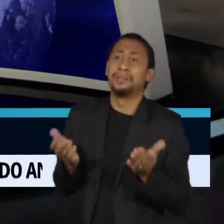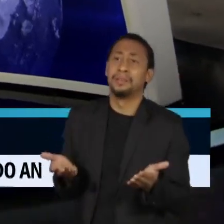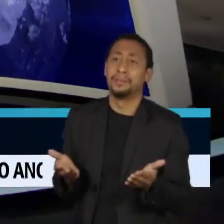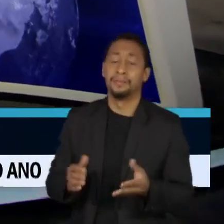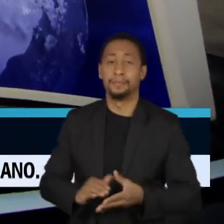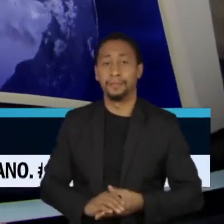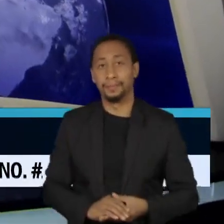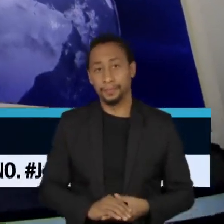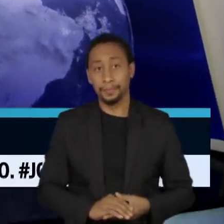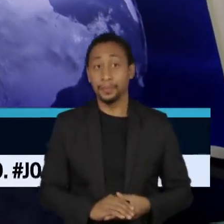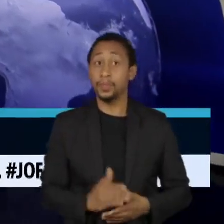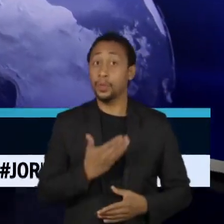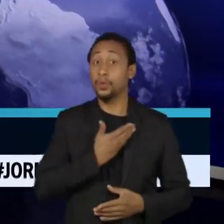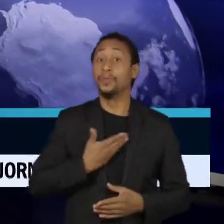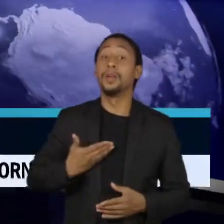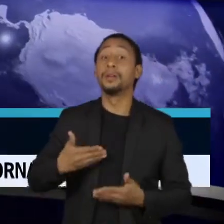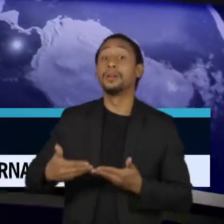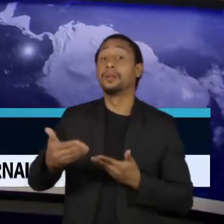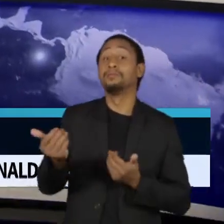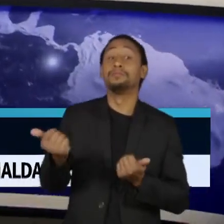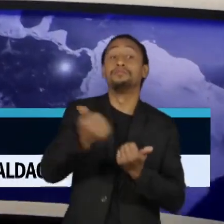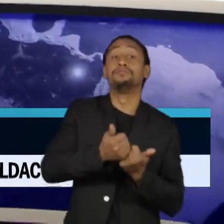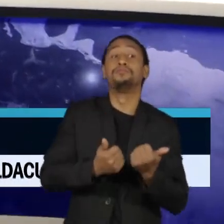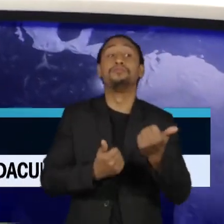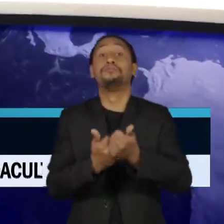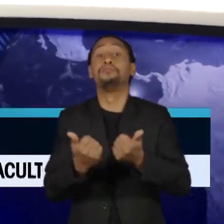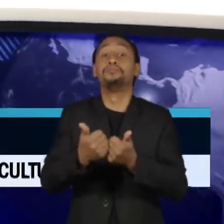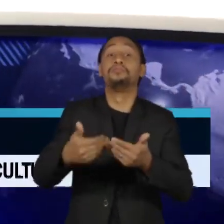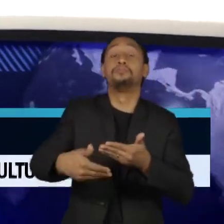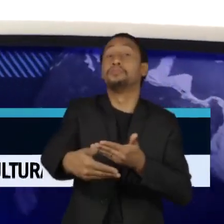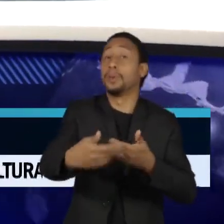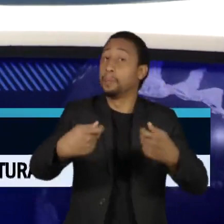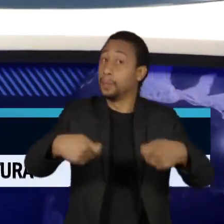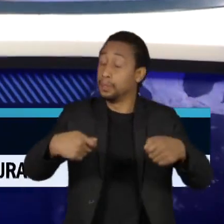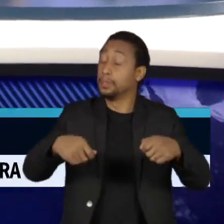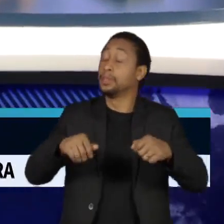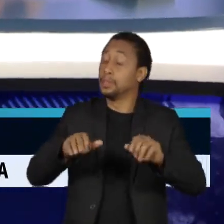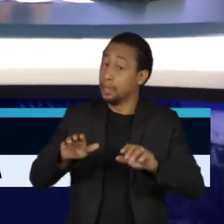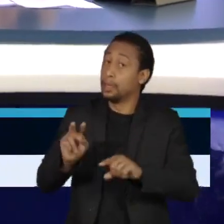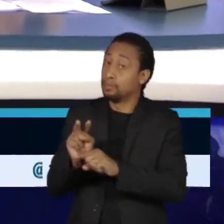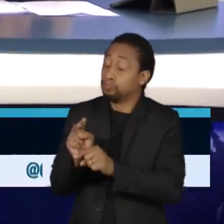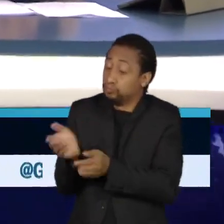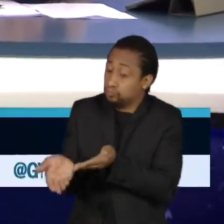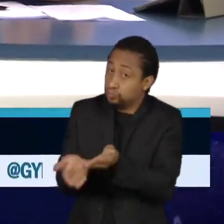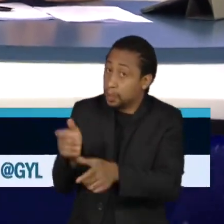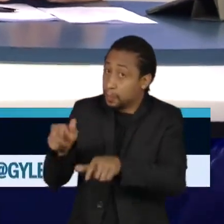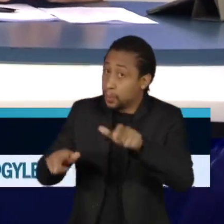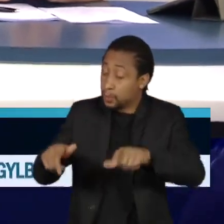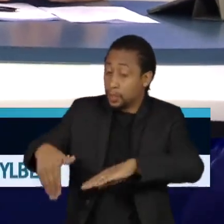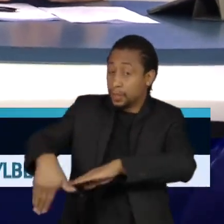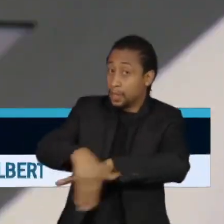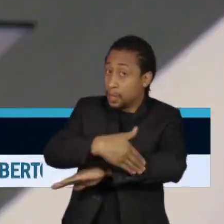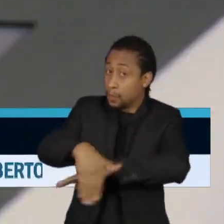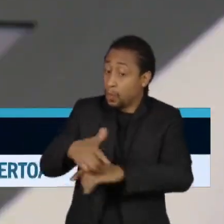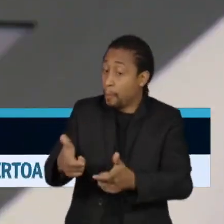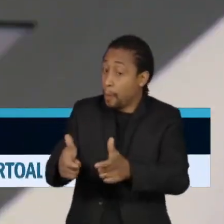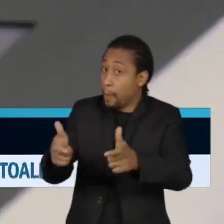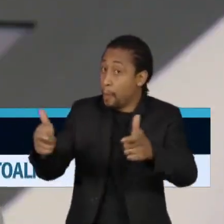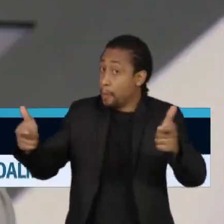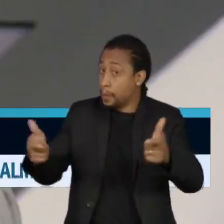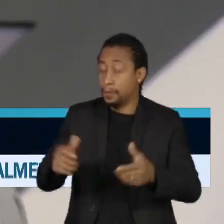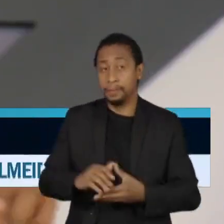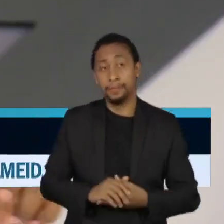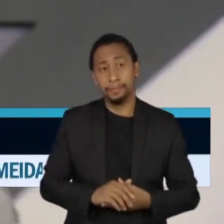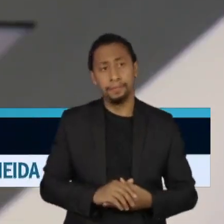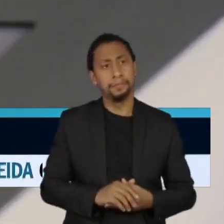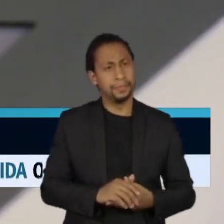Os governantes que vão assumir logo mais precisam olhar para essas pessoas, né? A população em situação de rua que vem aumentando, professor. Pois é, né? O centro